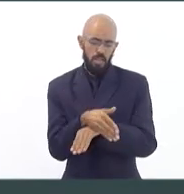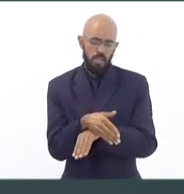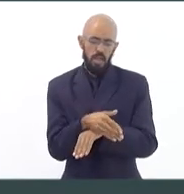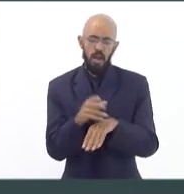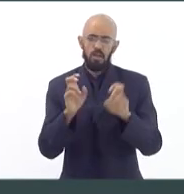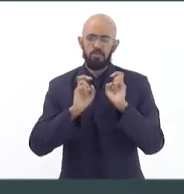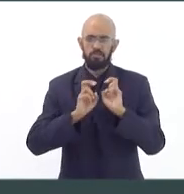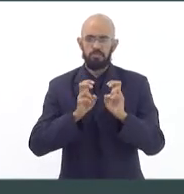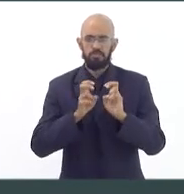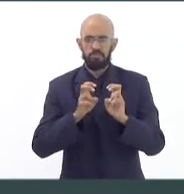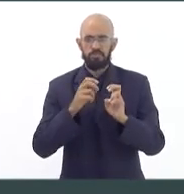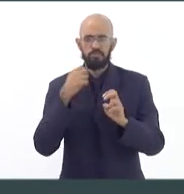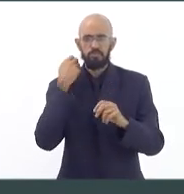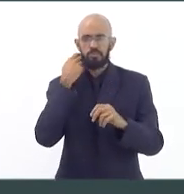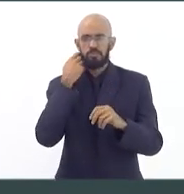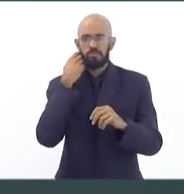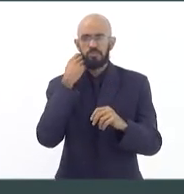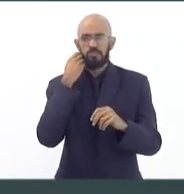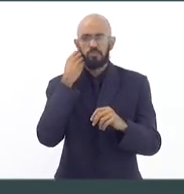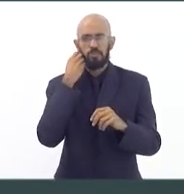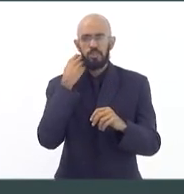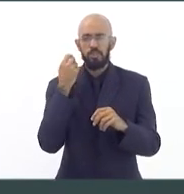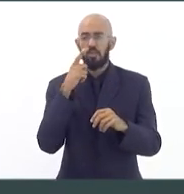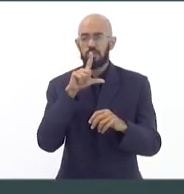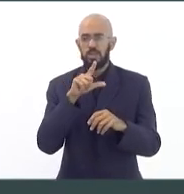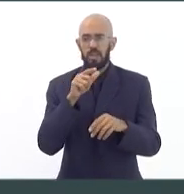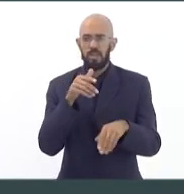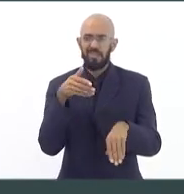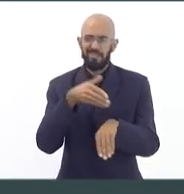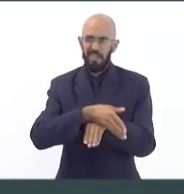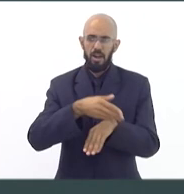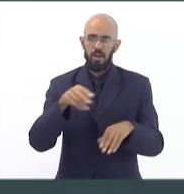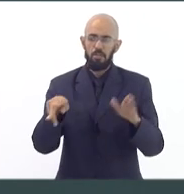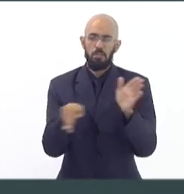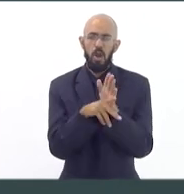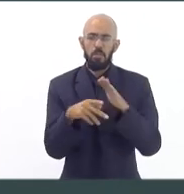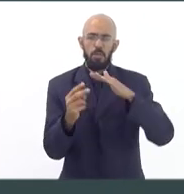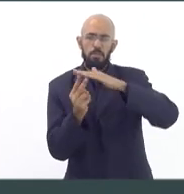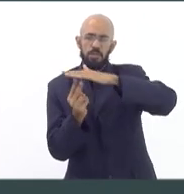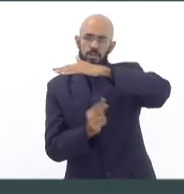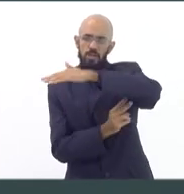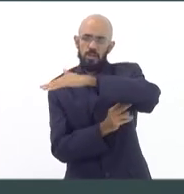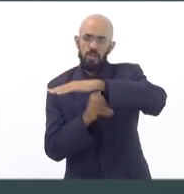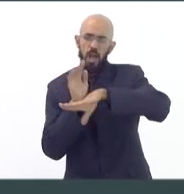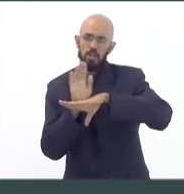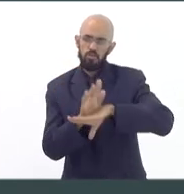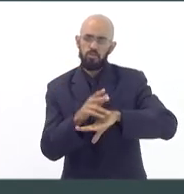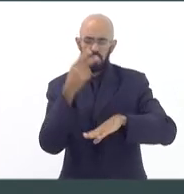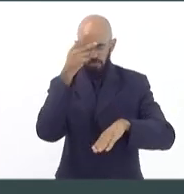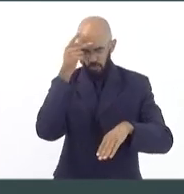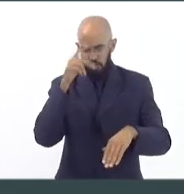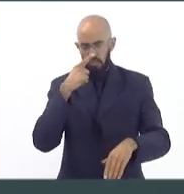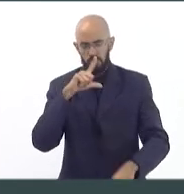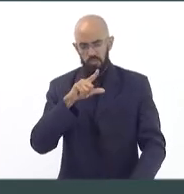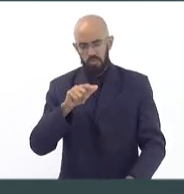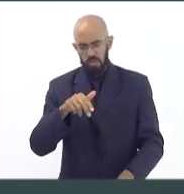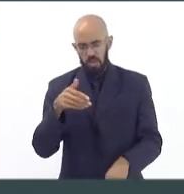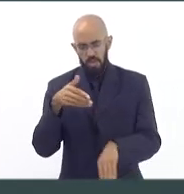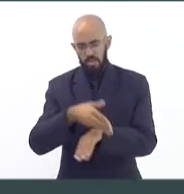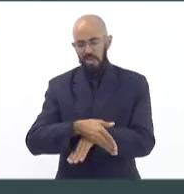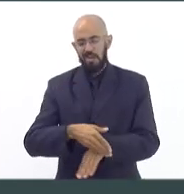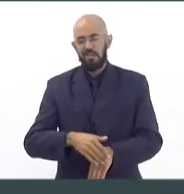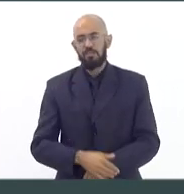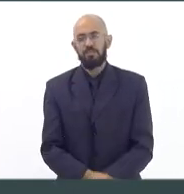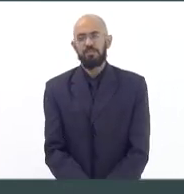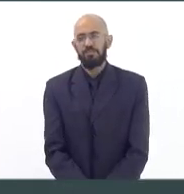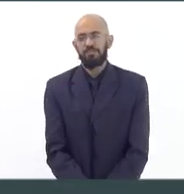ele dá um passo e da Chácara da minha filha própria passarela ela ajuda que a pessoa entra na clandestinamente na linha